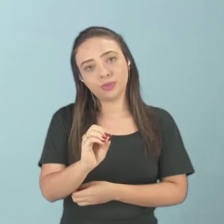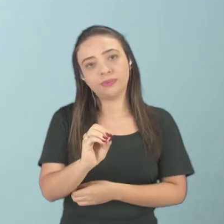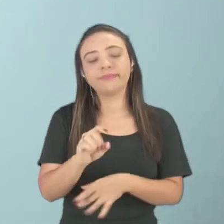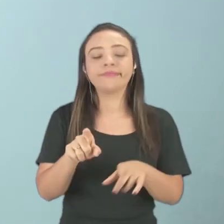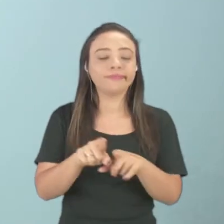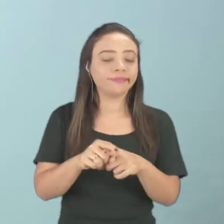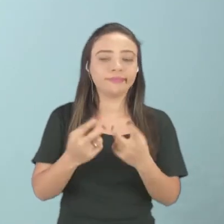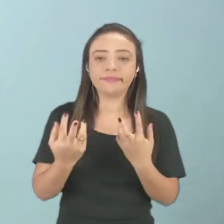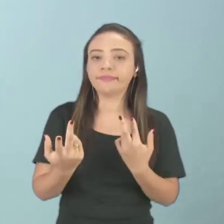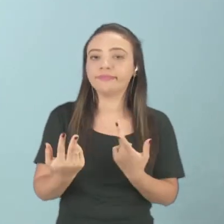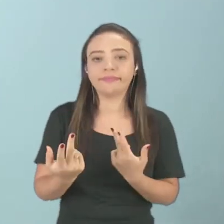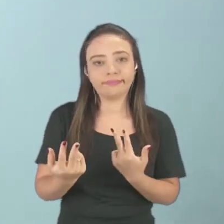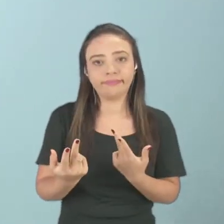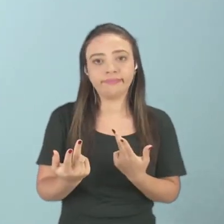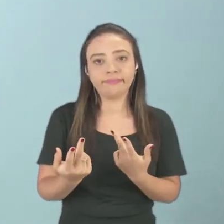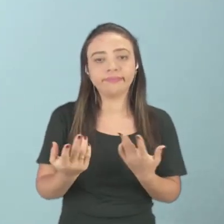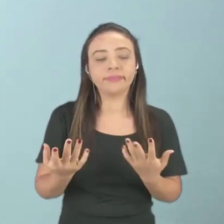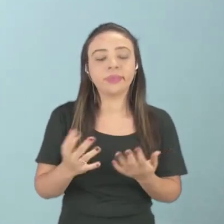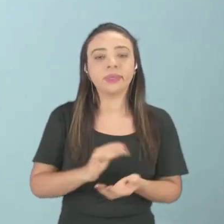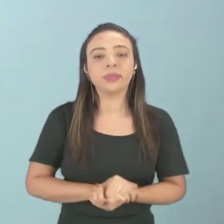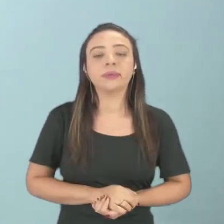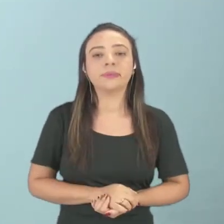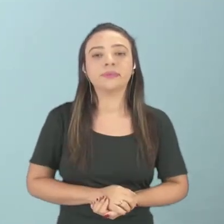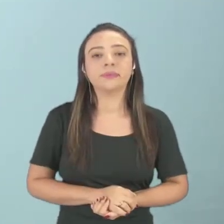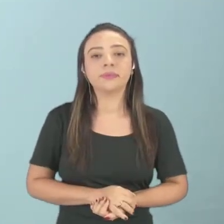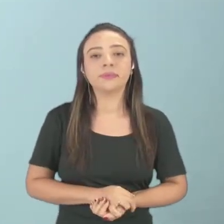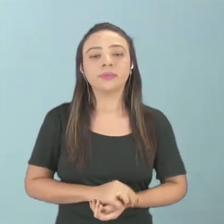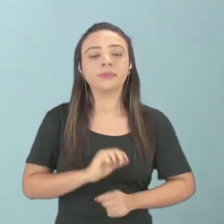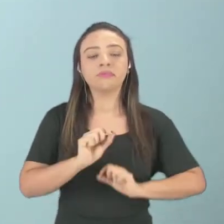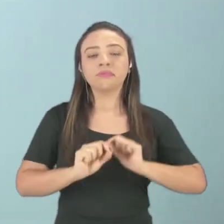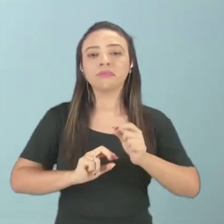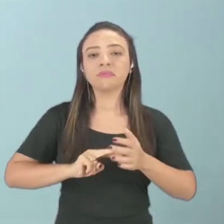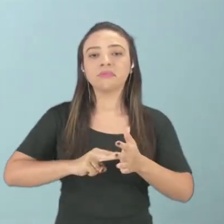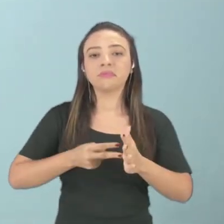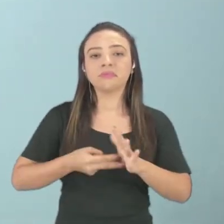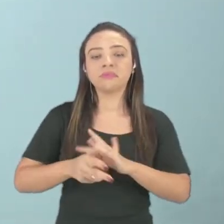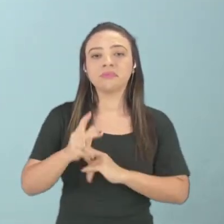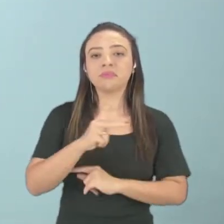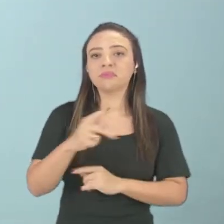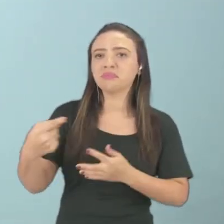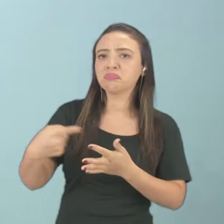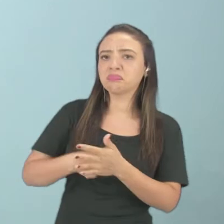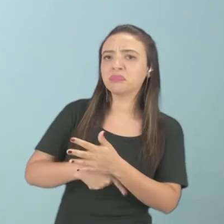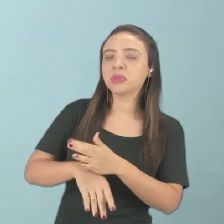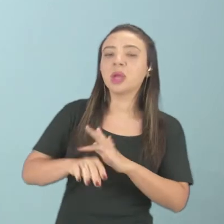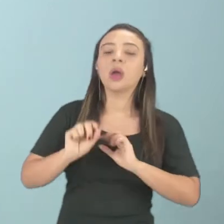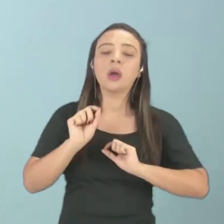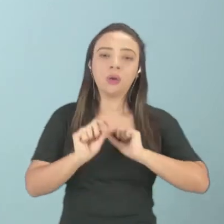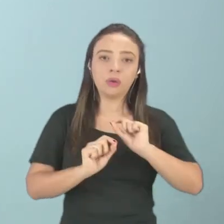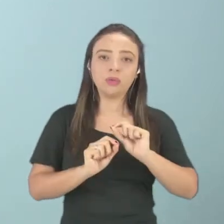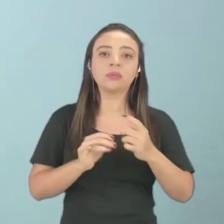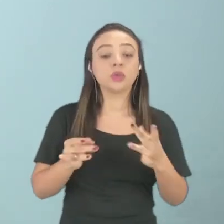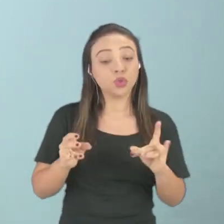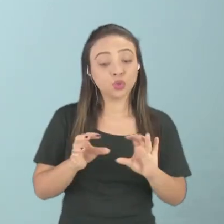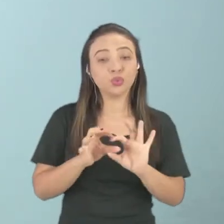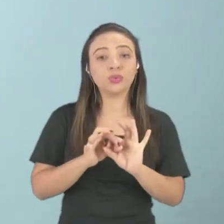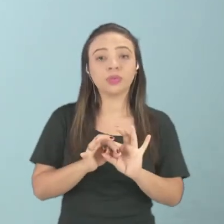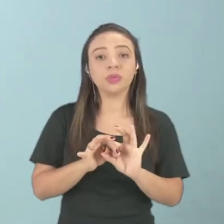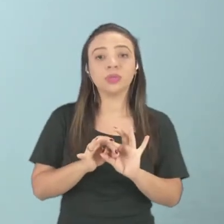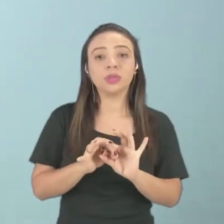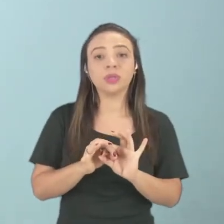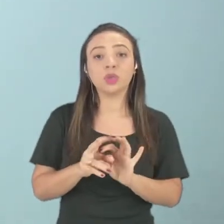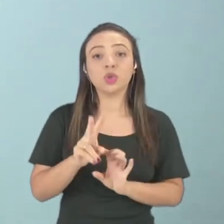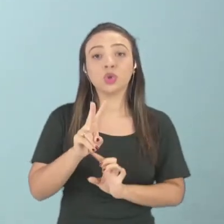aqui também não foge um pouquinho disso não funções orgânicas mistas o que que seria Professor seria justamente essa junção